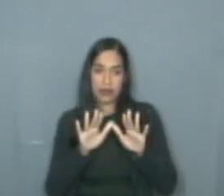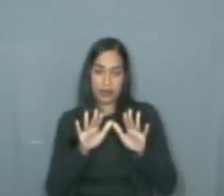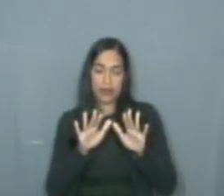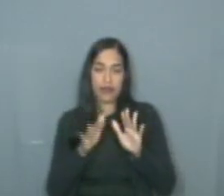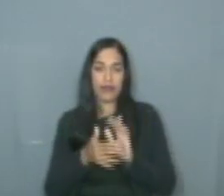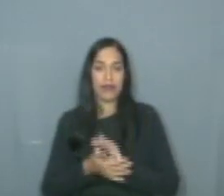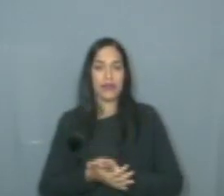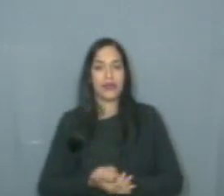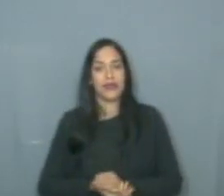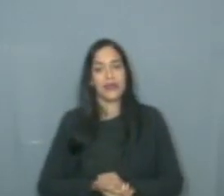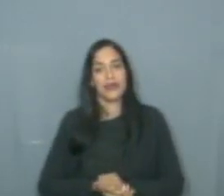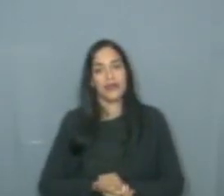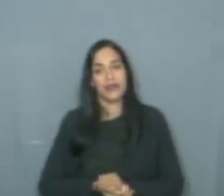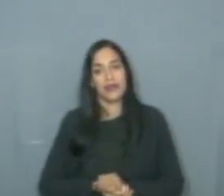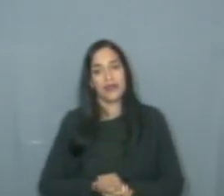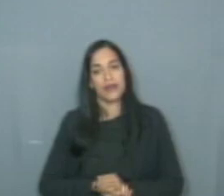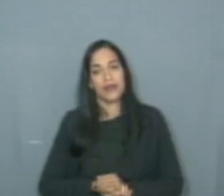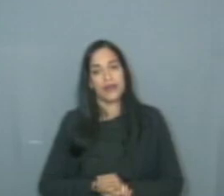perdi, tá?